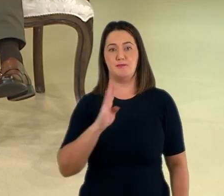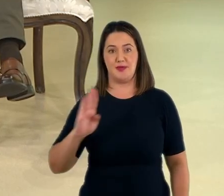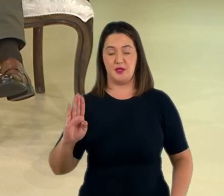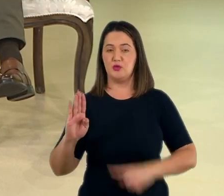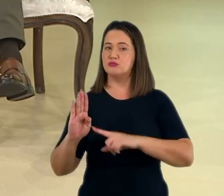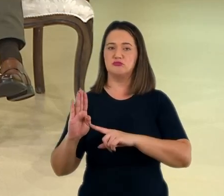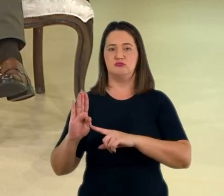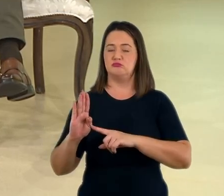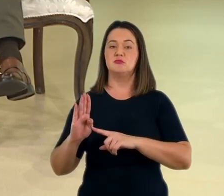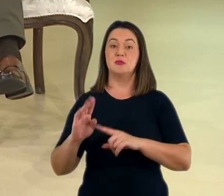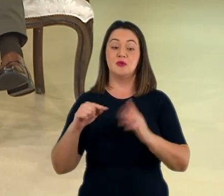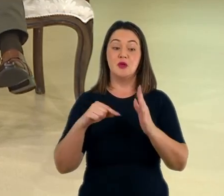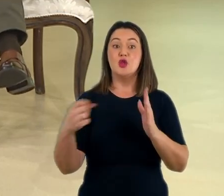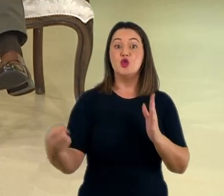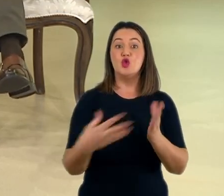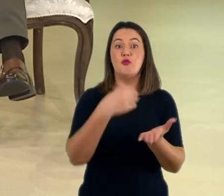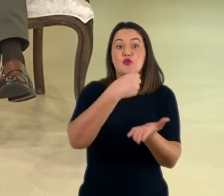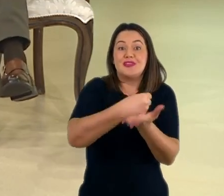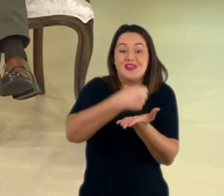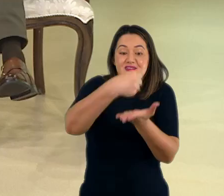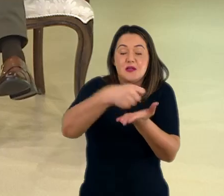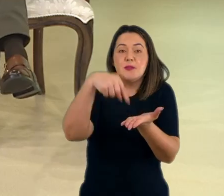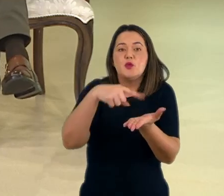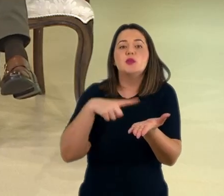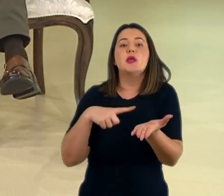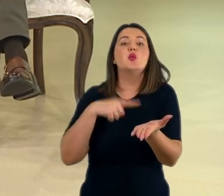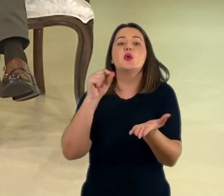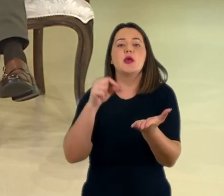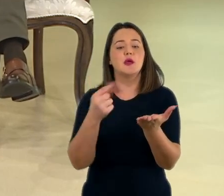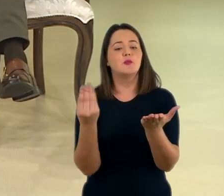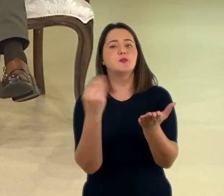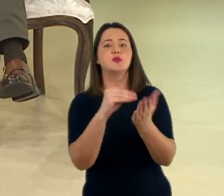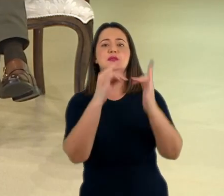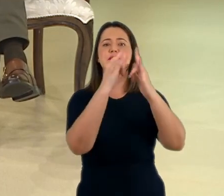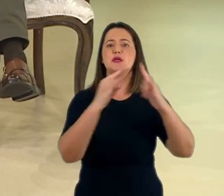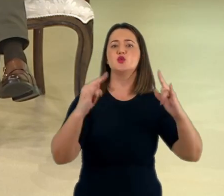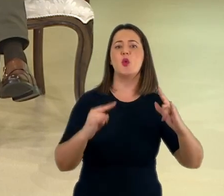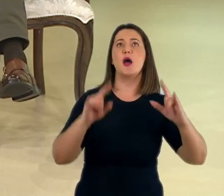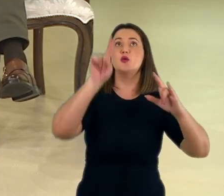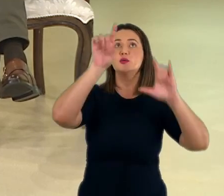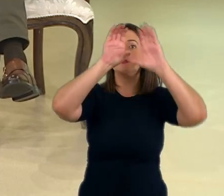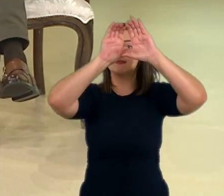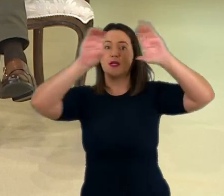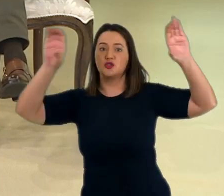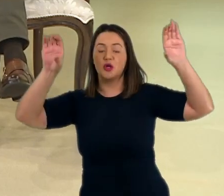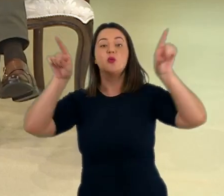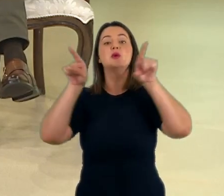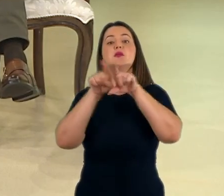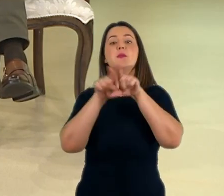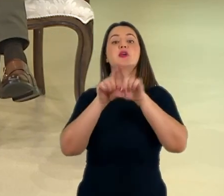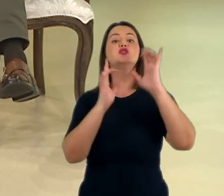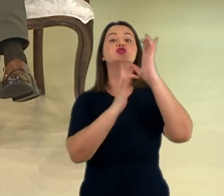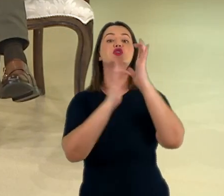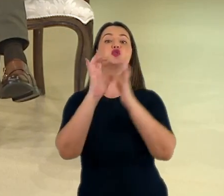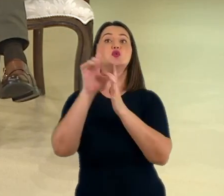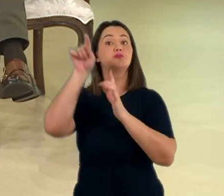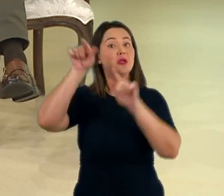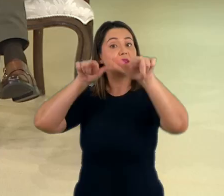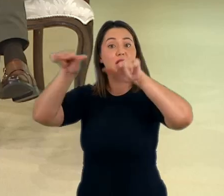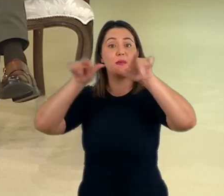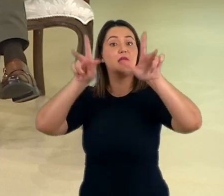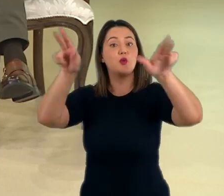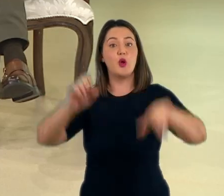de Hebreus. No Novo Testamento, o livro que mais fala do santuário celestial e do serviço de Jesus como